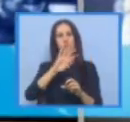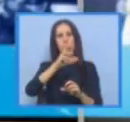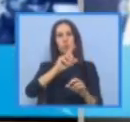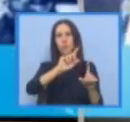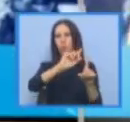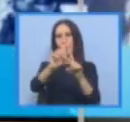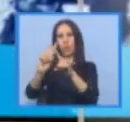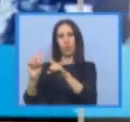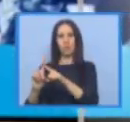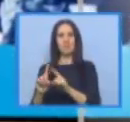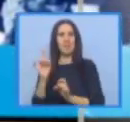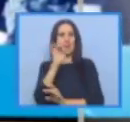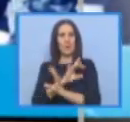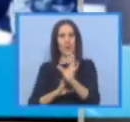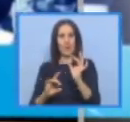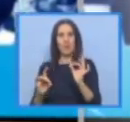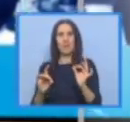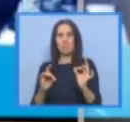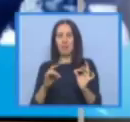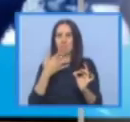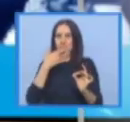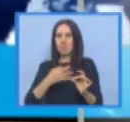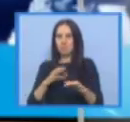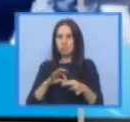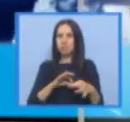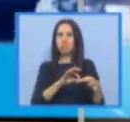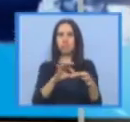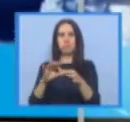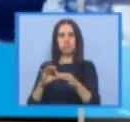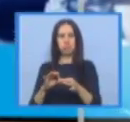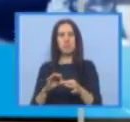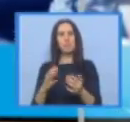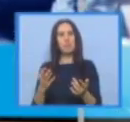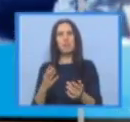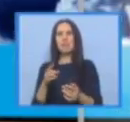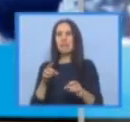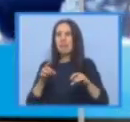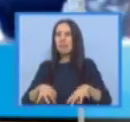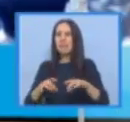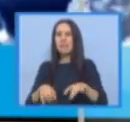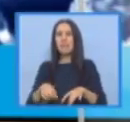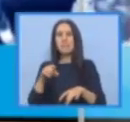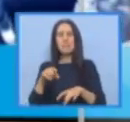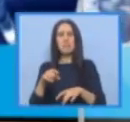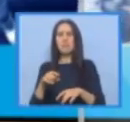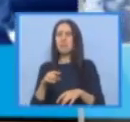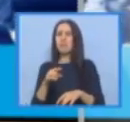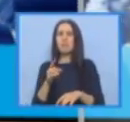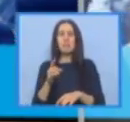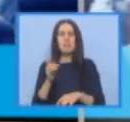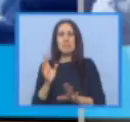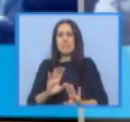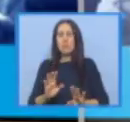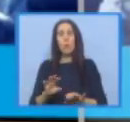portanto, a Europa praticamente uniu-se em torno de tentar evitar essa concretização, ou pelo menos